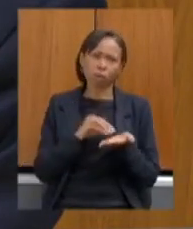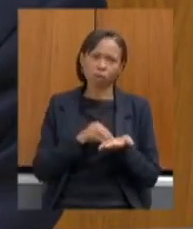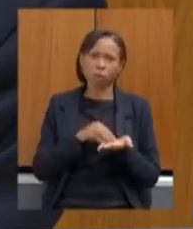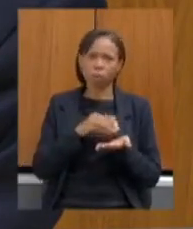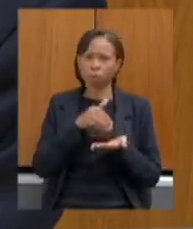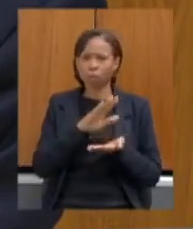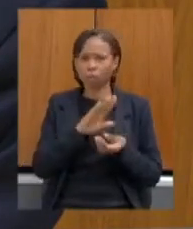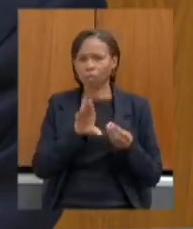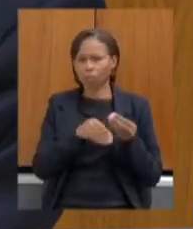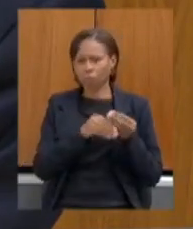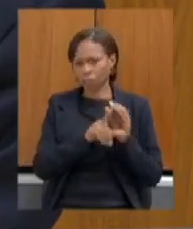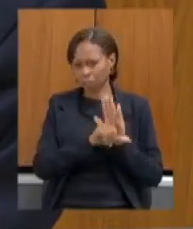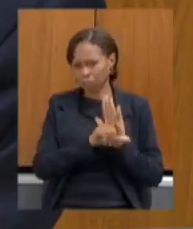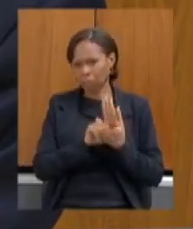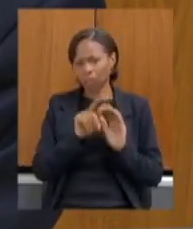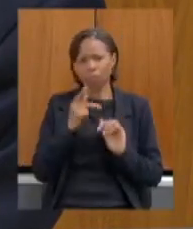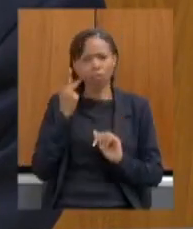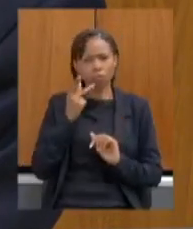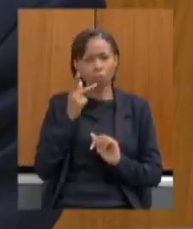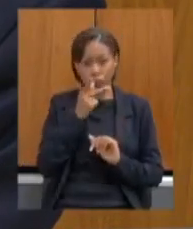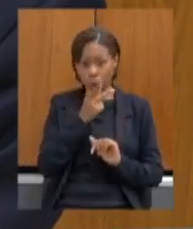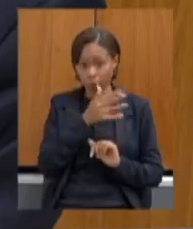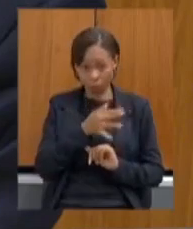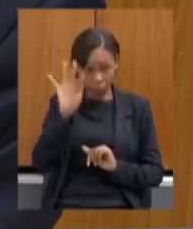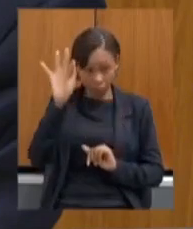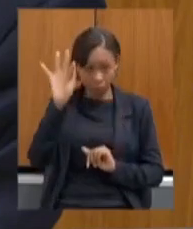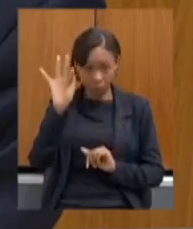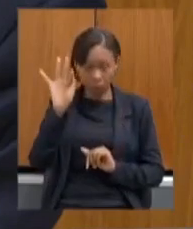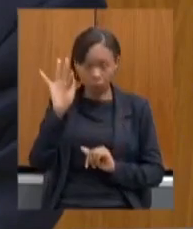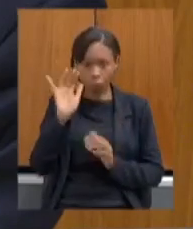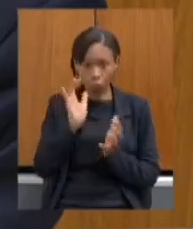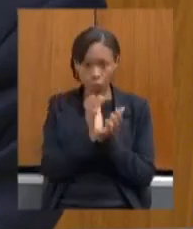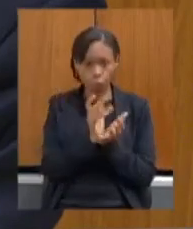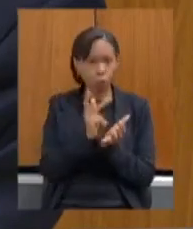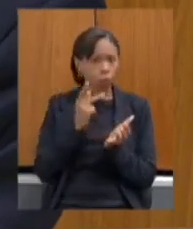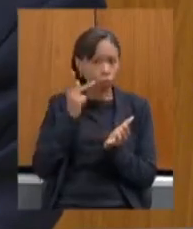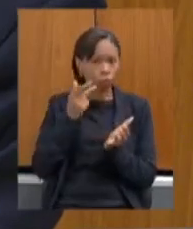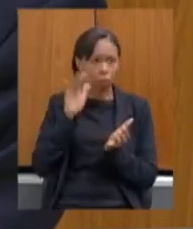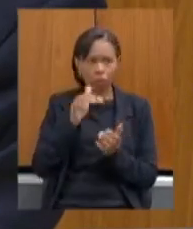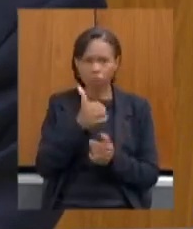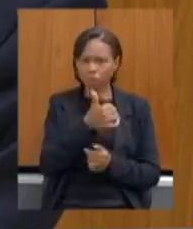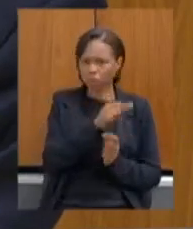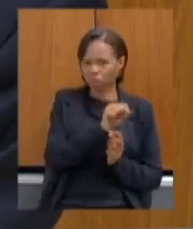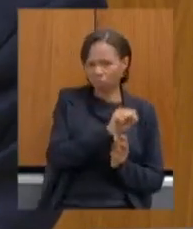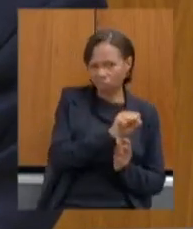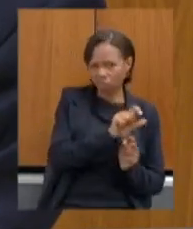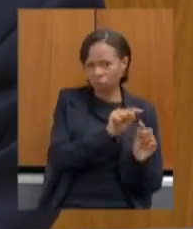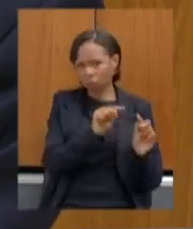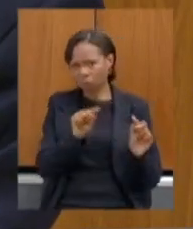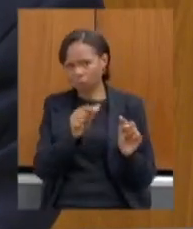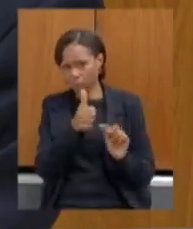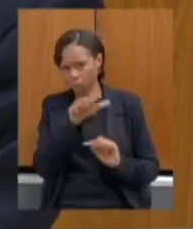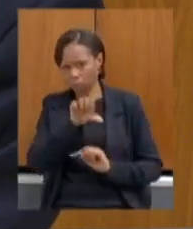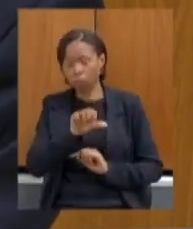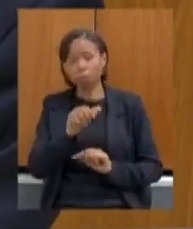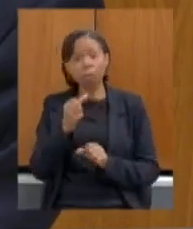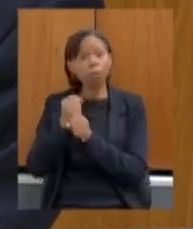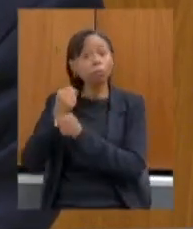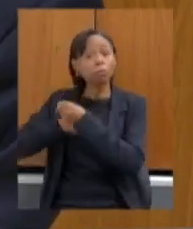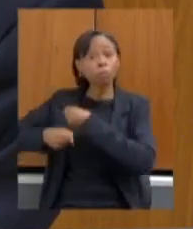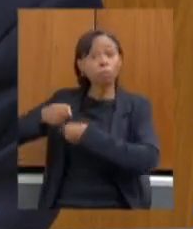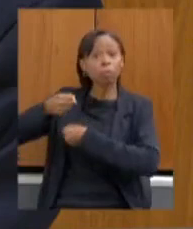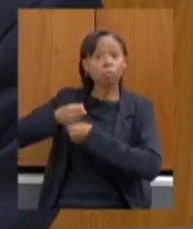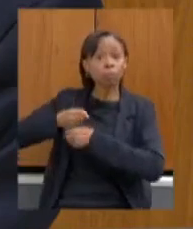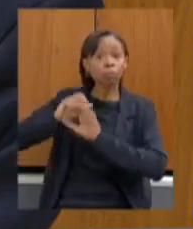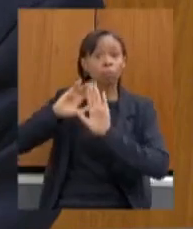dos parlamentares da bancada federal do dia de 18 para 19. O ano passado teve